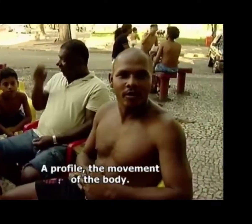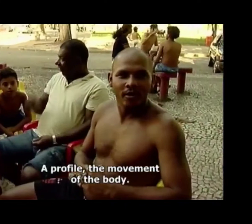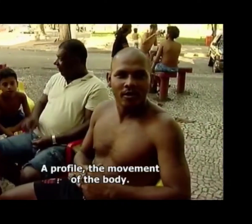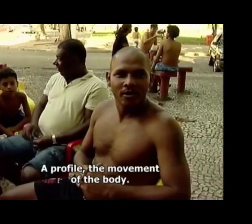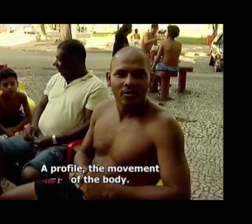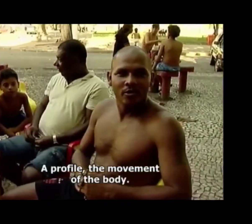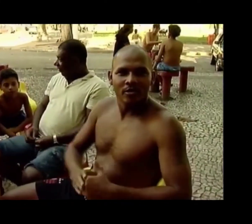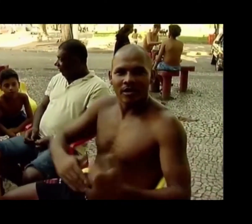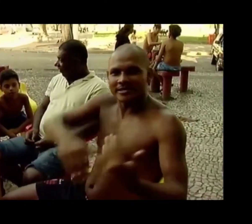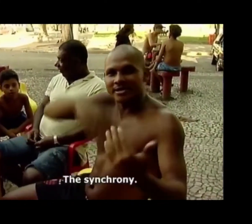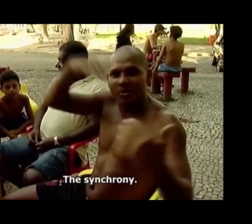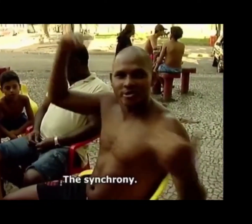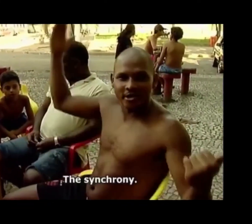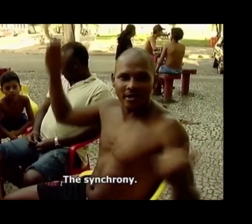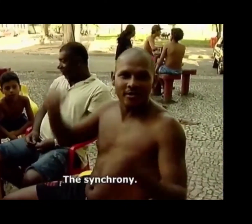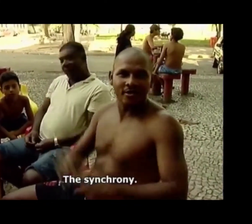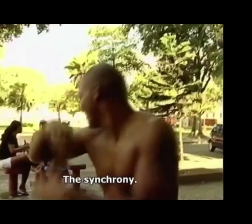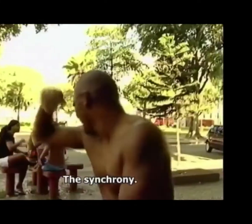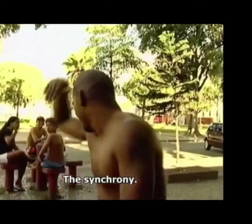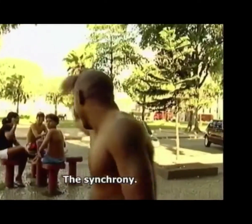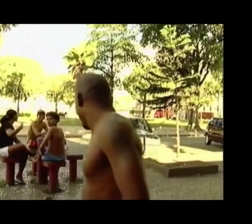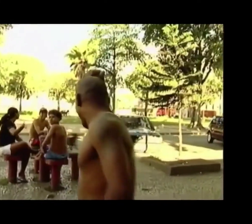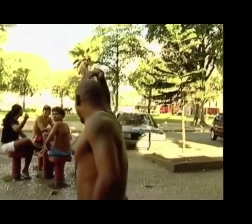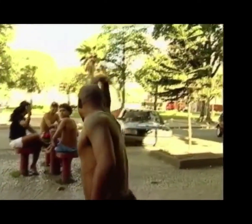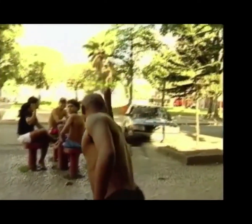corpo, a sincronia.